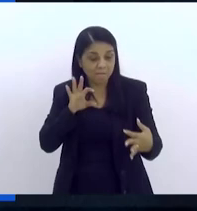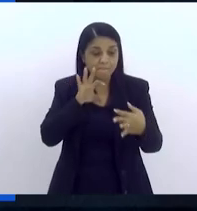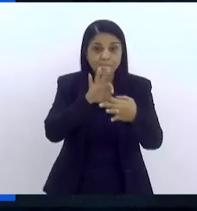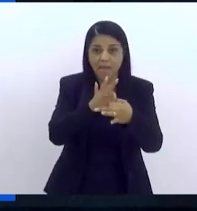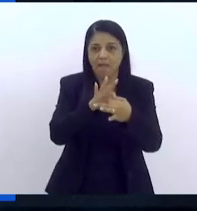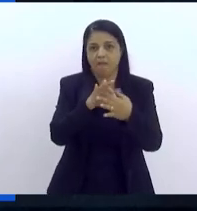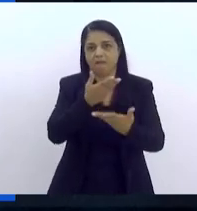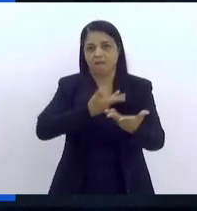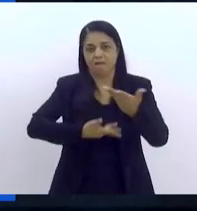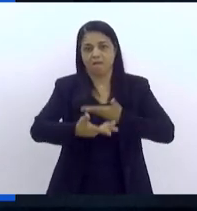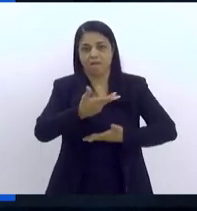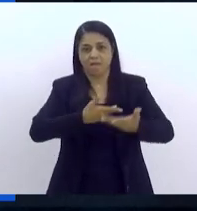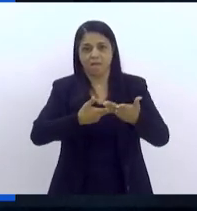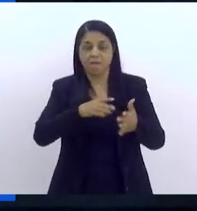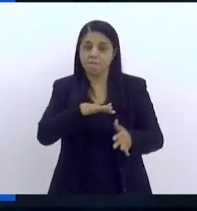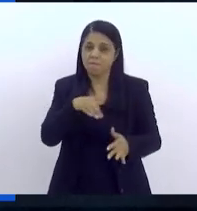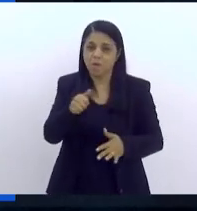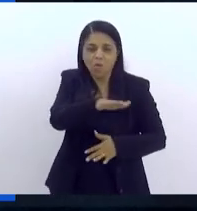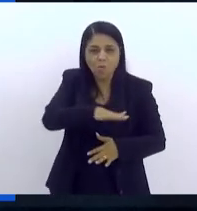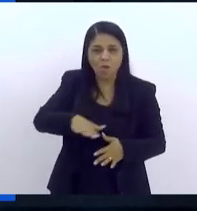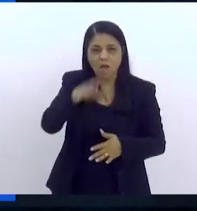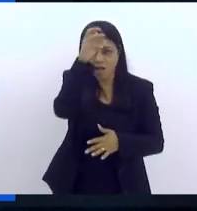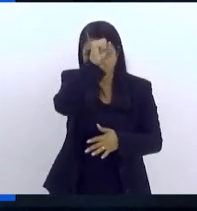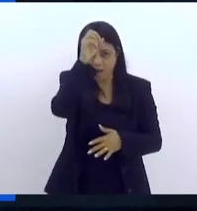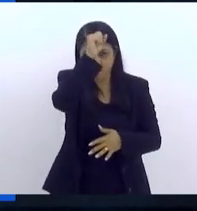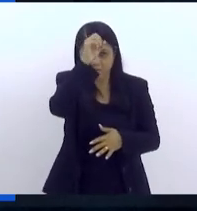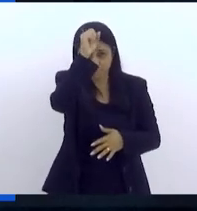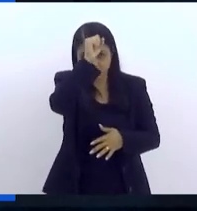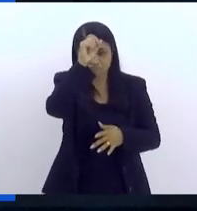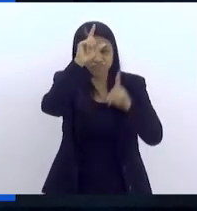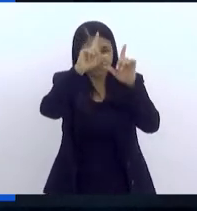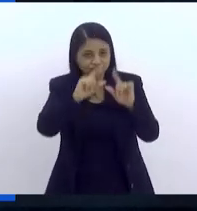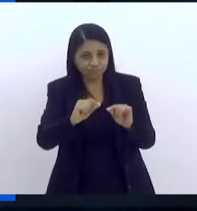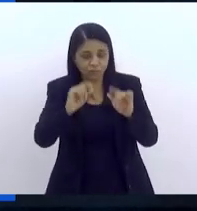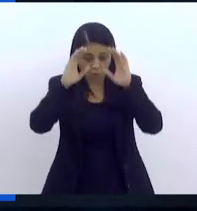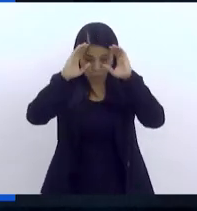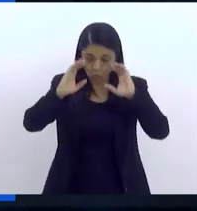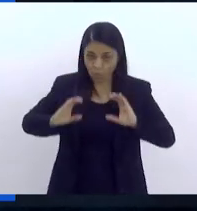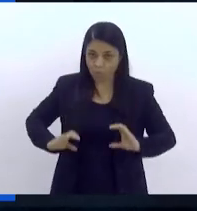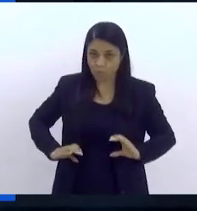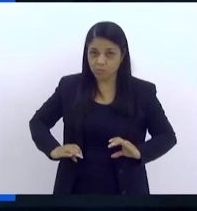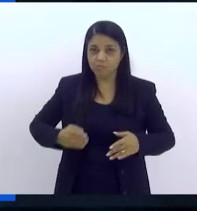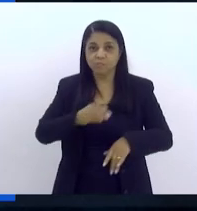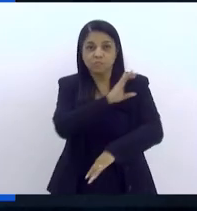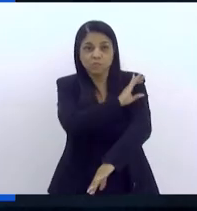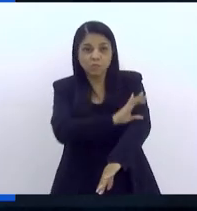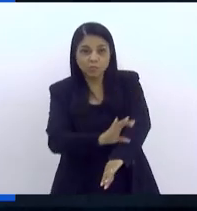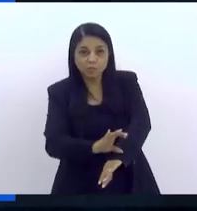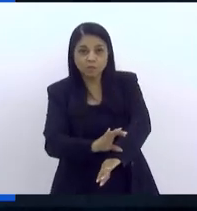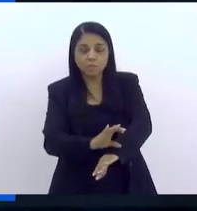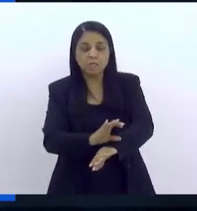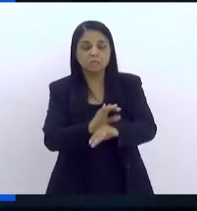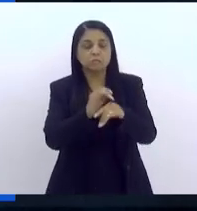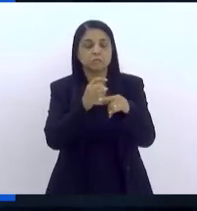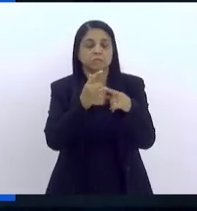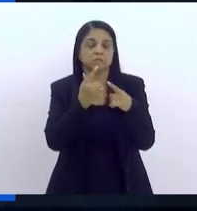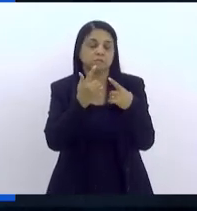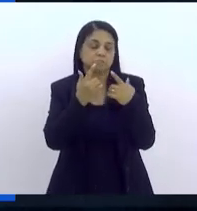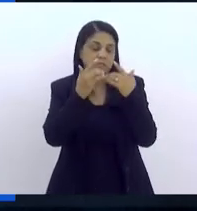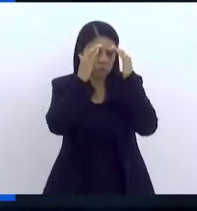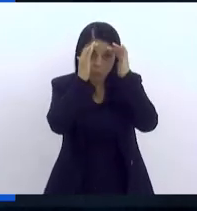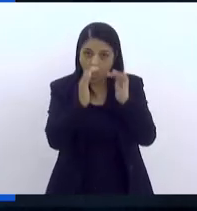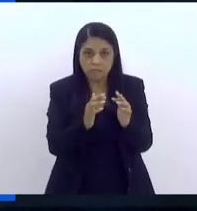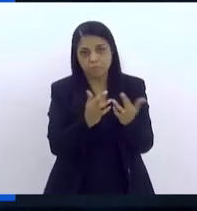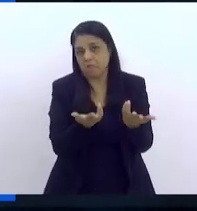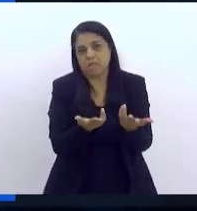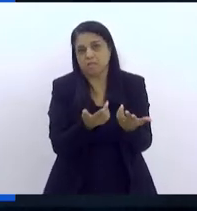melhorar o ambiente de aprendizagem reduzindo comportamento intimidador perturbador e desrespeitoso E aí